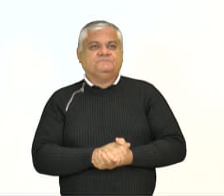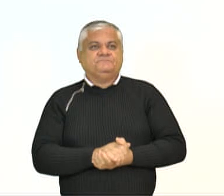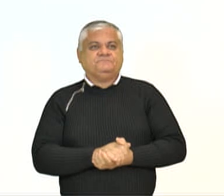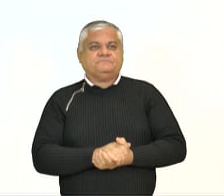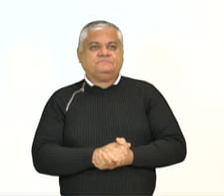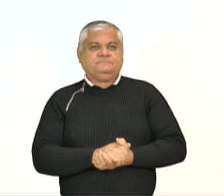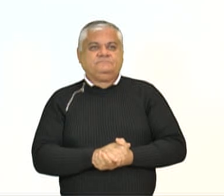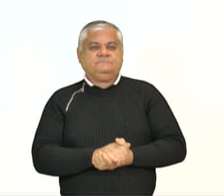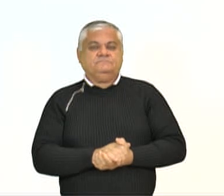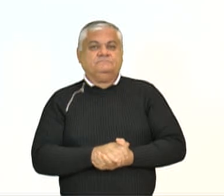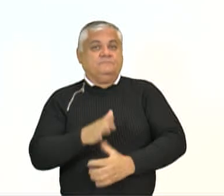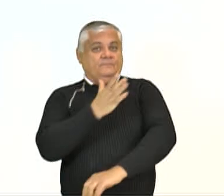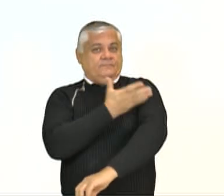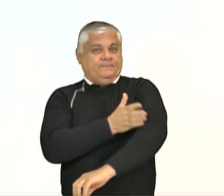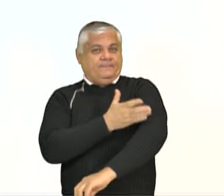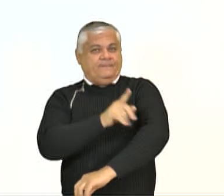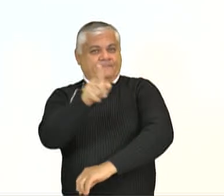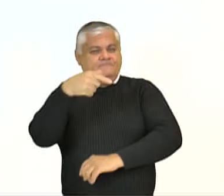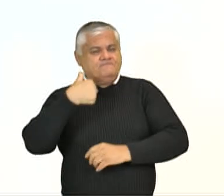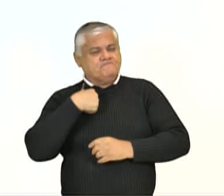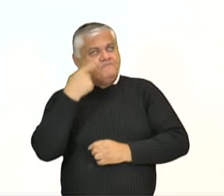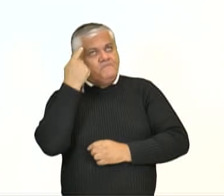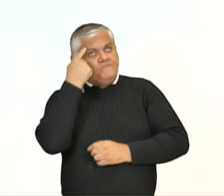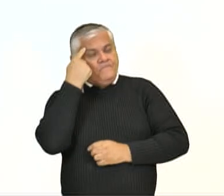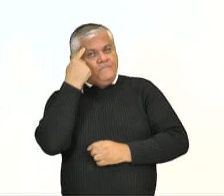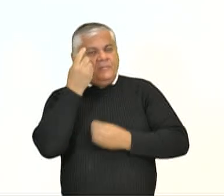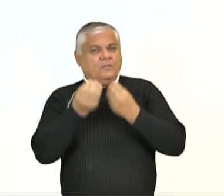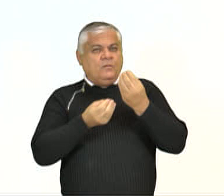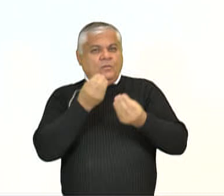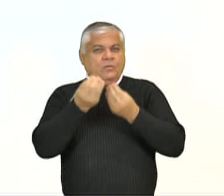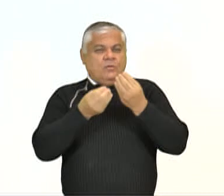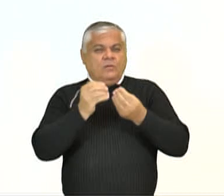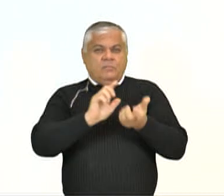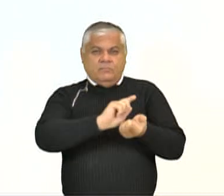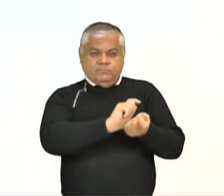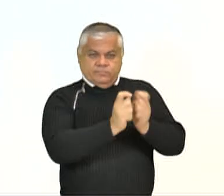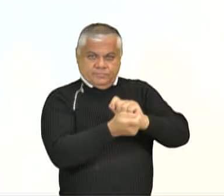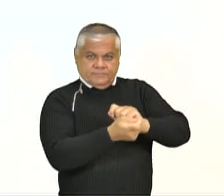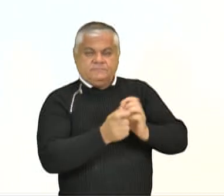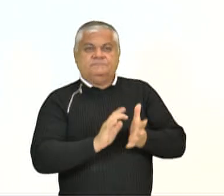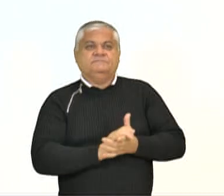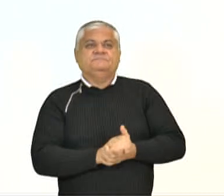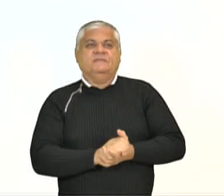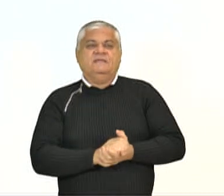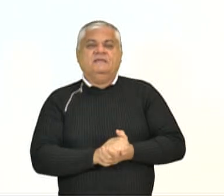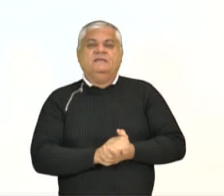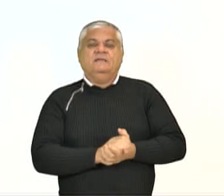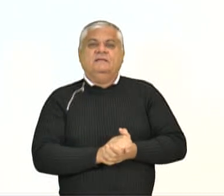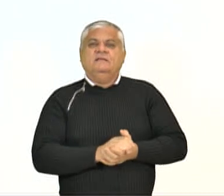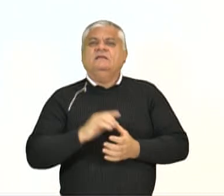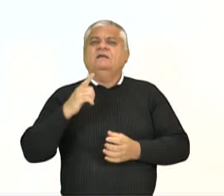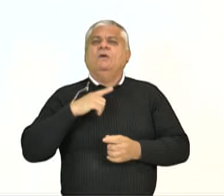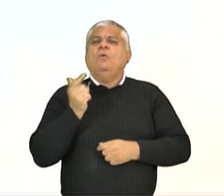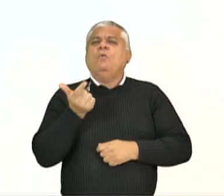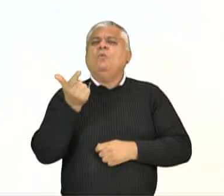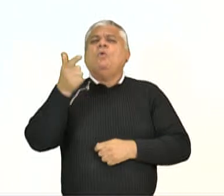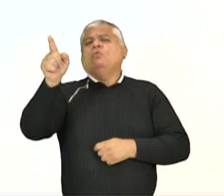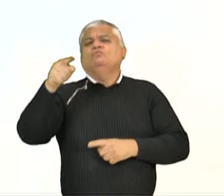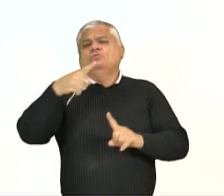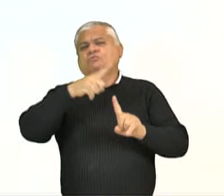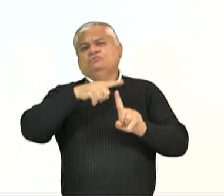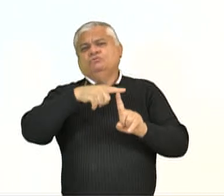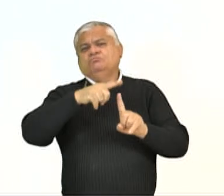Eu trouxe um exercício aqui para a gente pensar um pouquinho com relação a essas adaptações. Tá? Cite